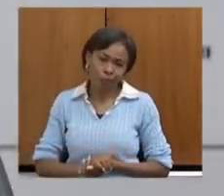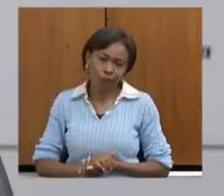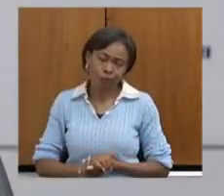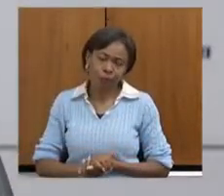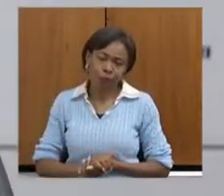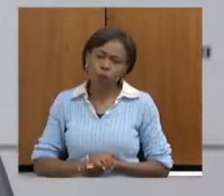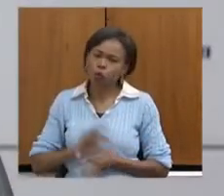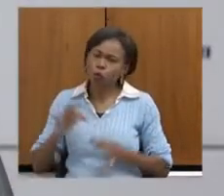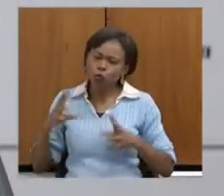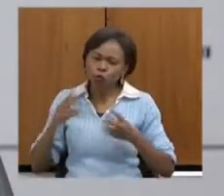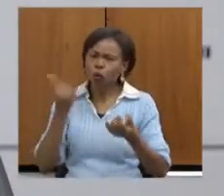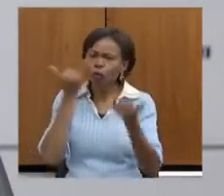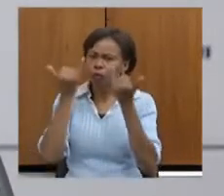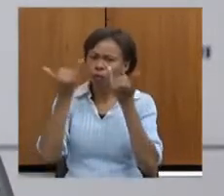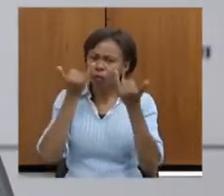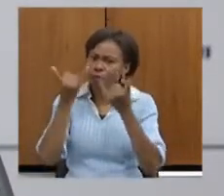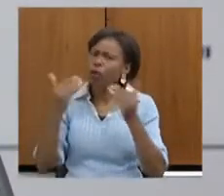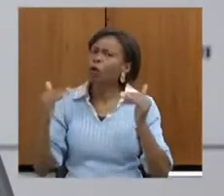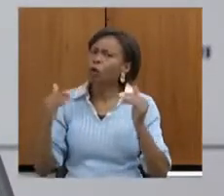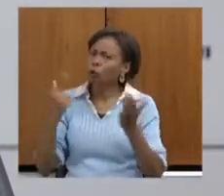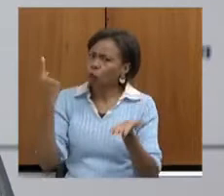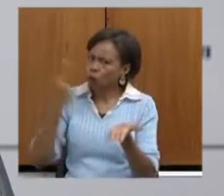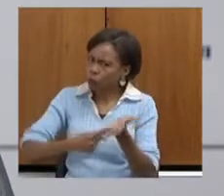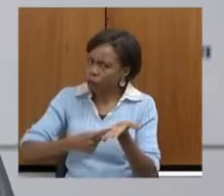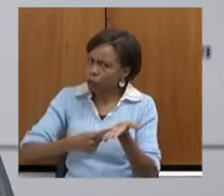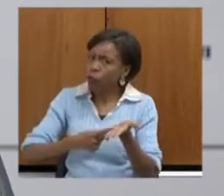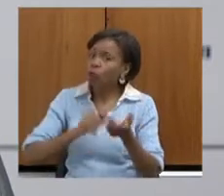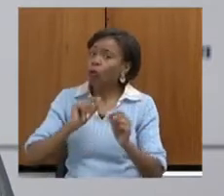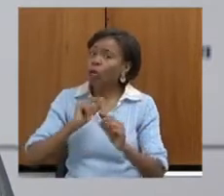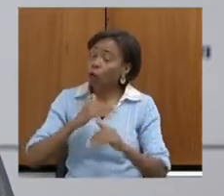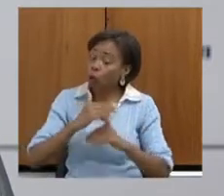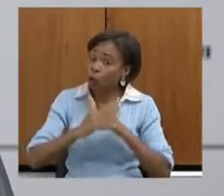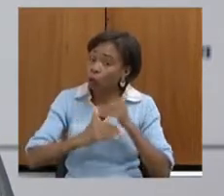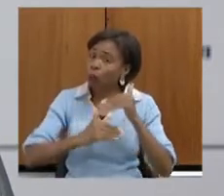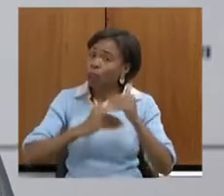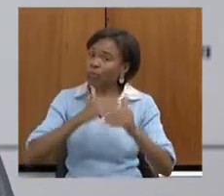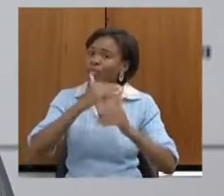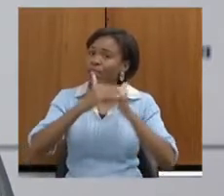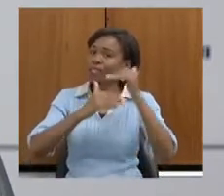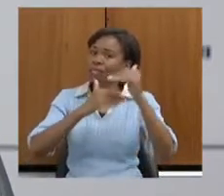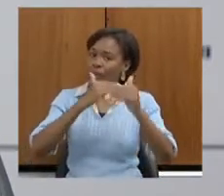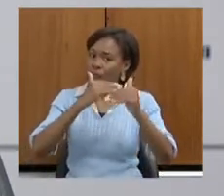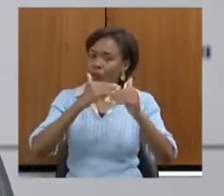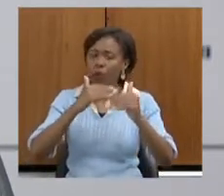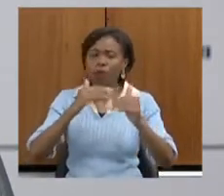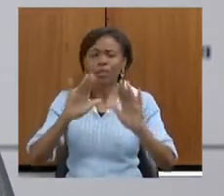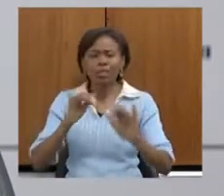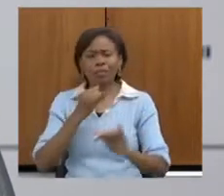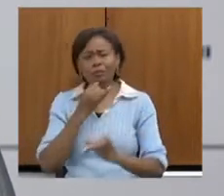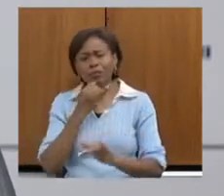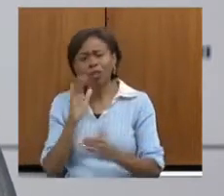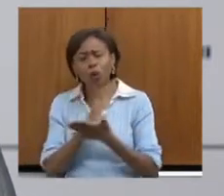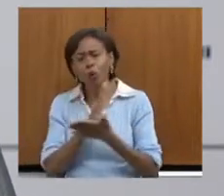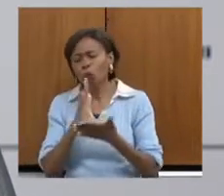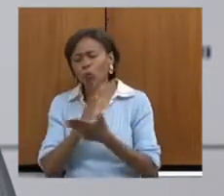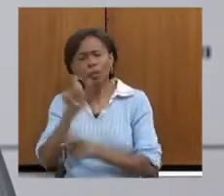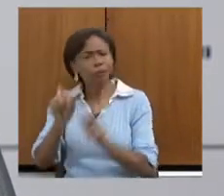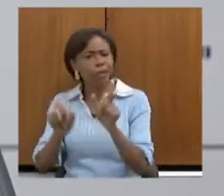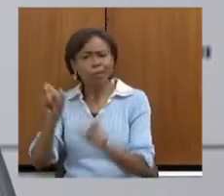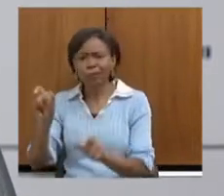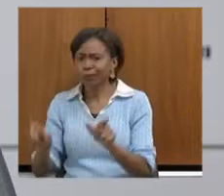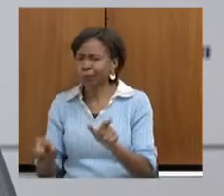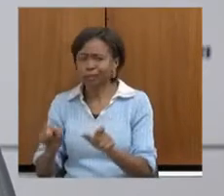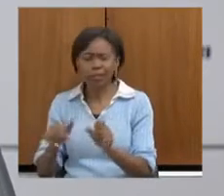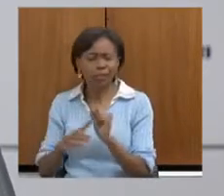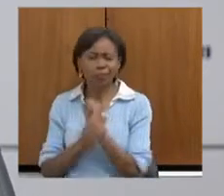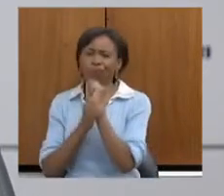compromisso com as incertezas de um processo em construção infelizmente lidamos com autores que não estão Seguros das citações Que